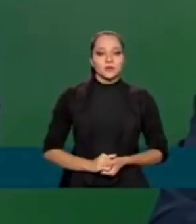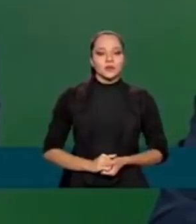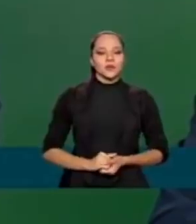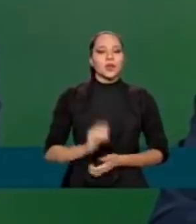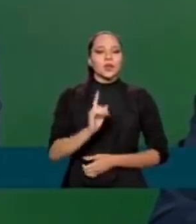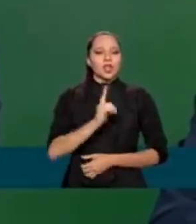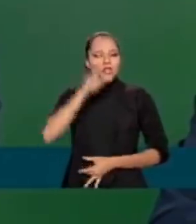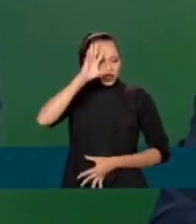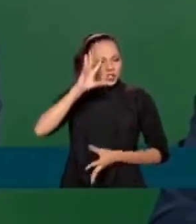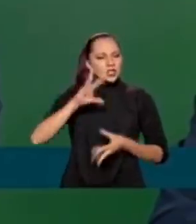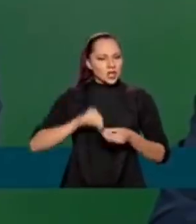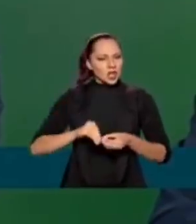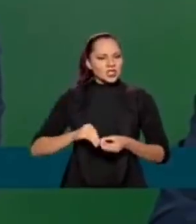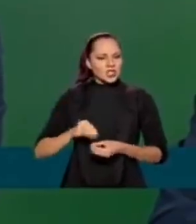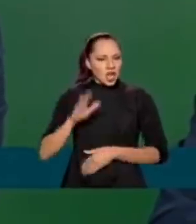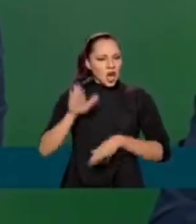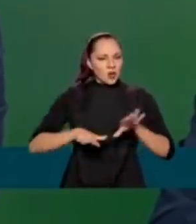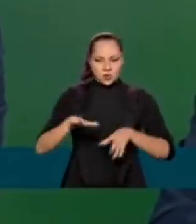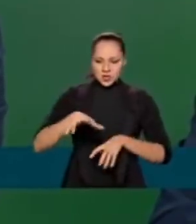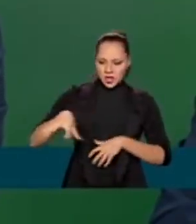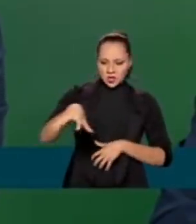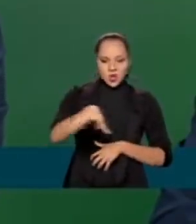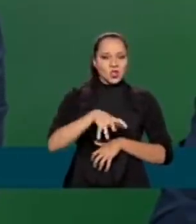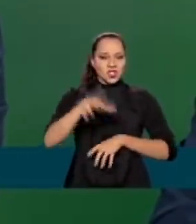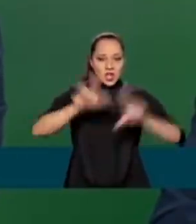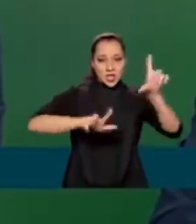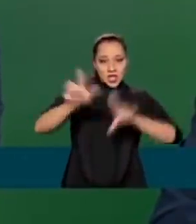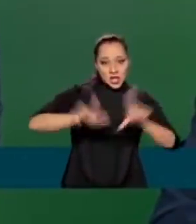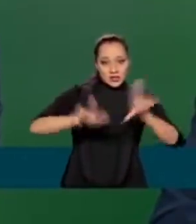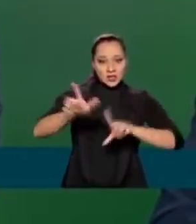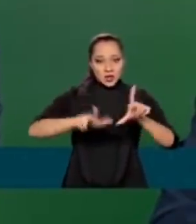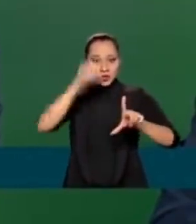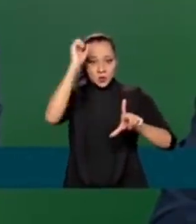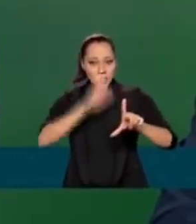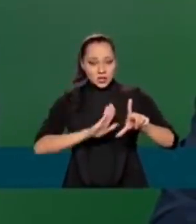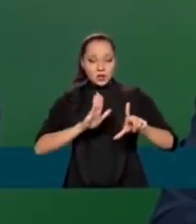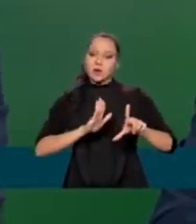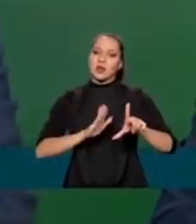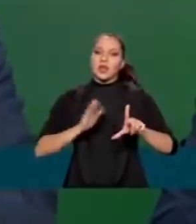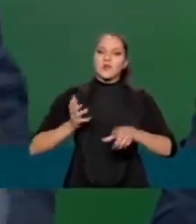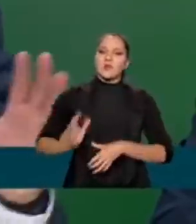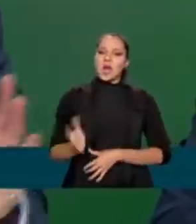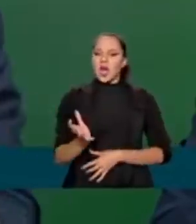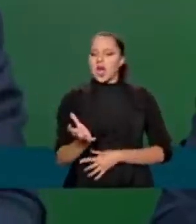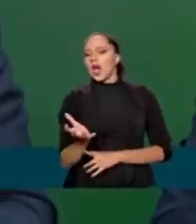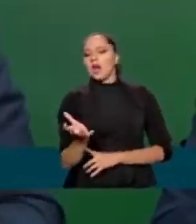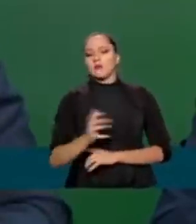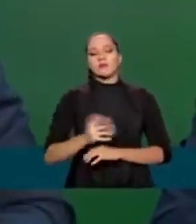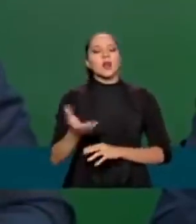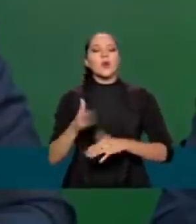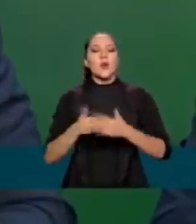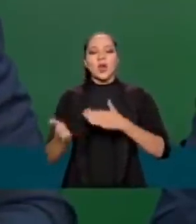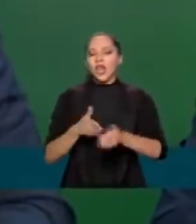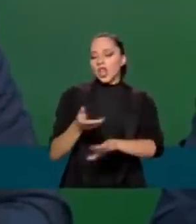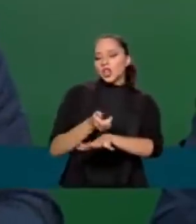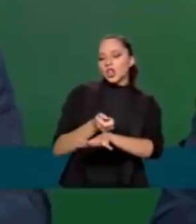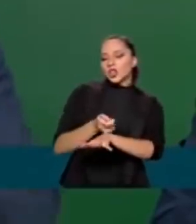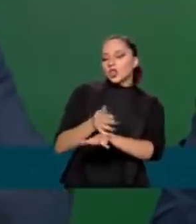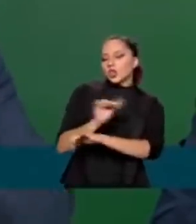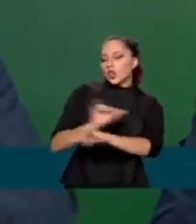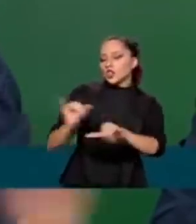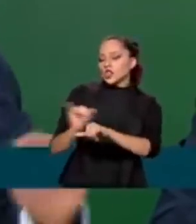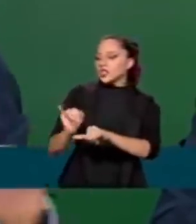Nós compreendemos a pressa de alguns setores da imprensa brasileira para se apegar a qualquer coisa, dita